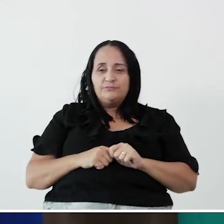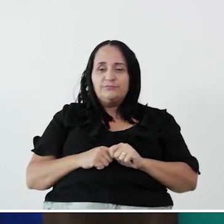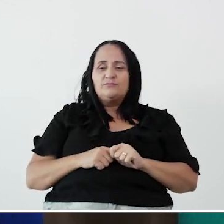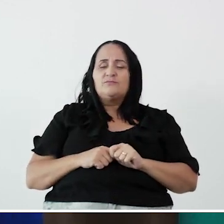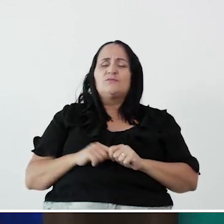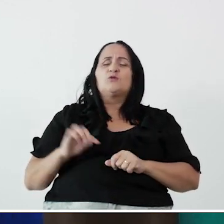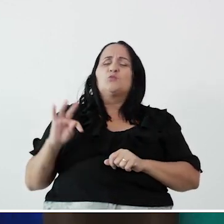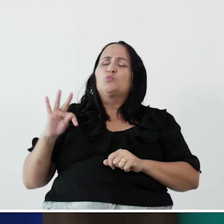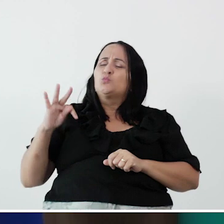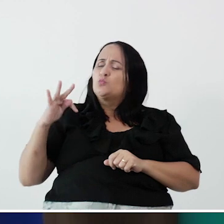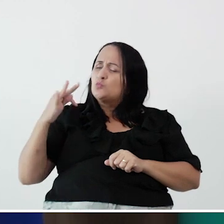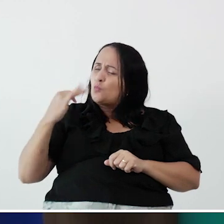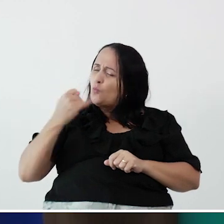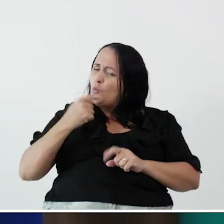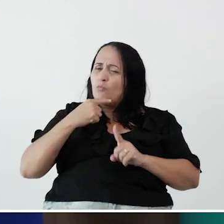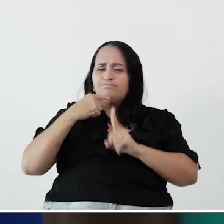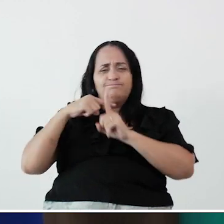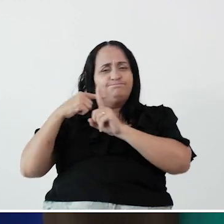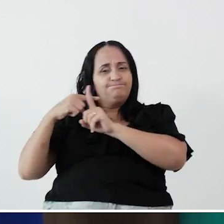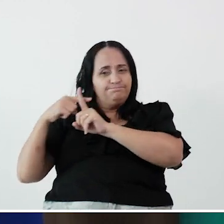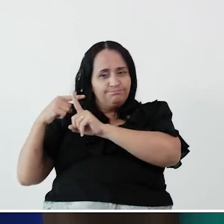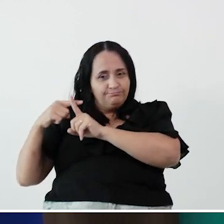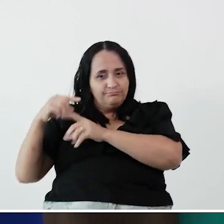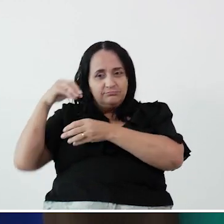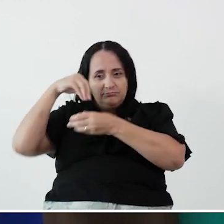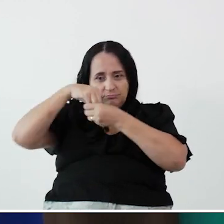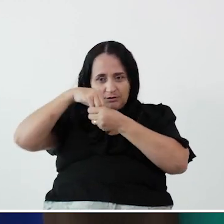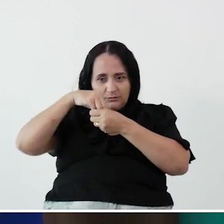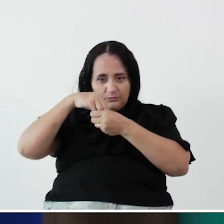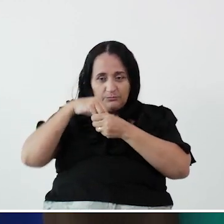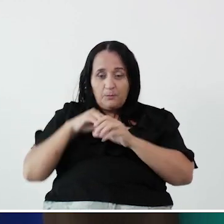e todos os positivos,